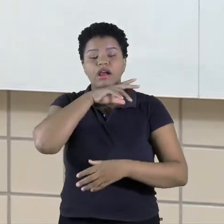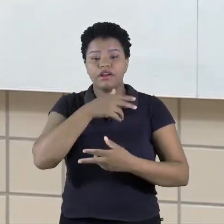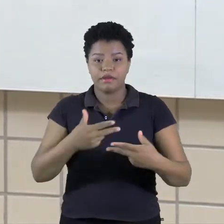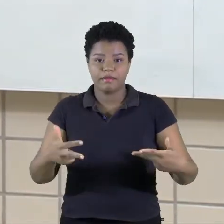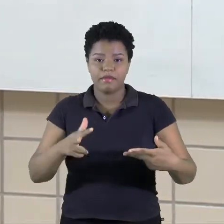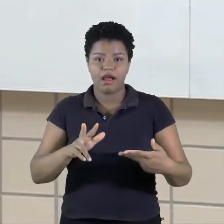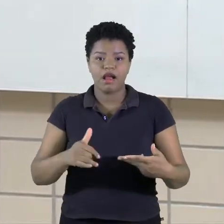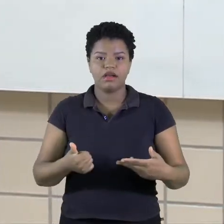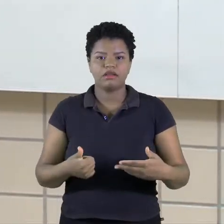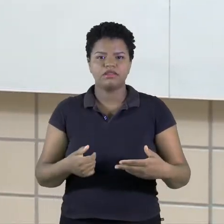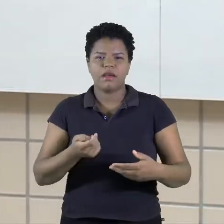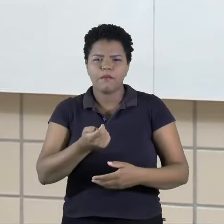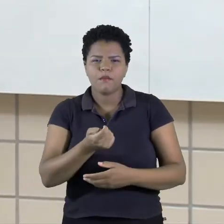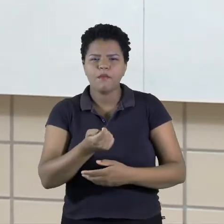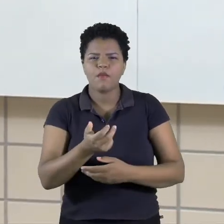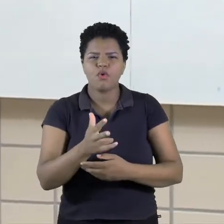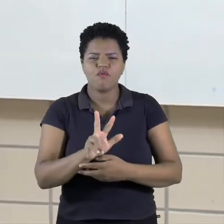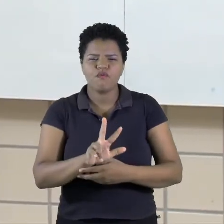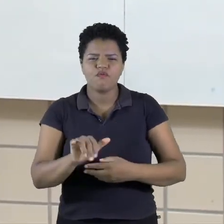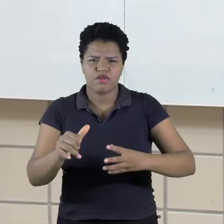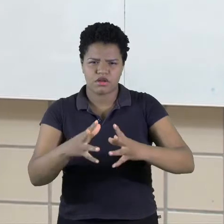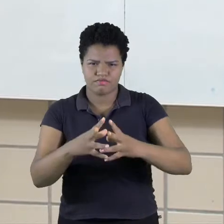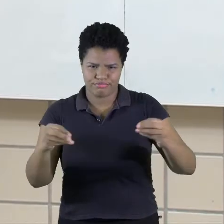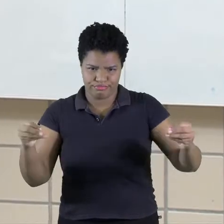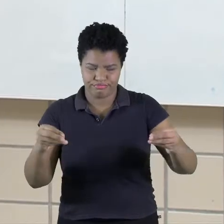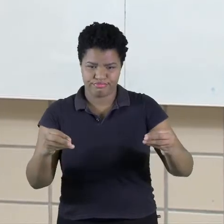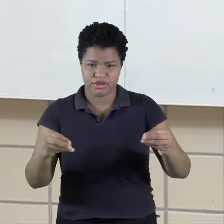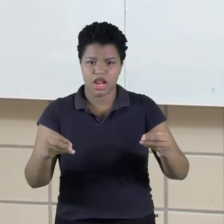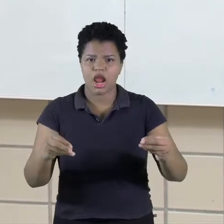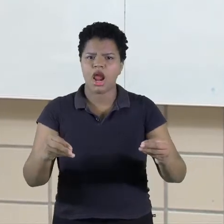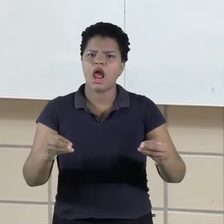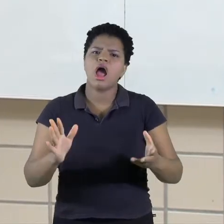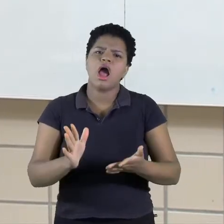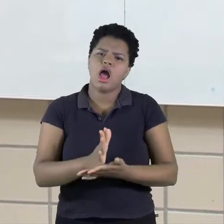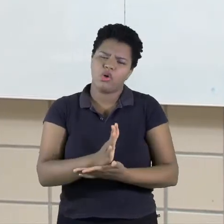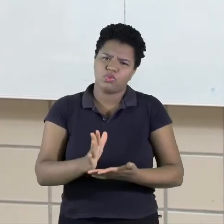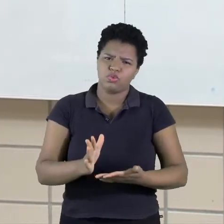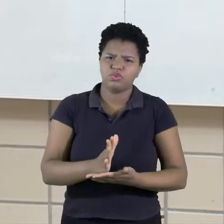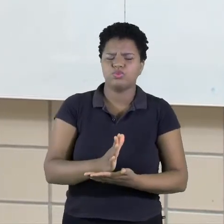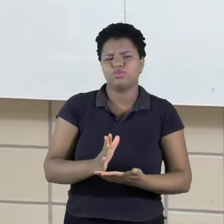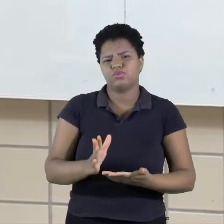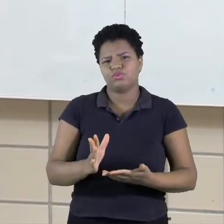que são aqueles animais que por algum motivo, né, a maioria por